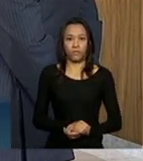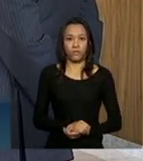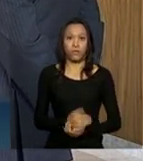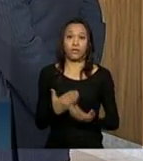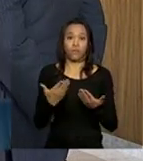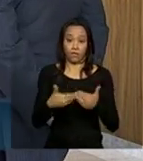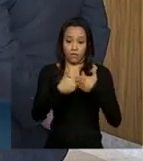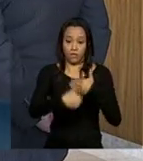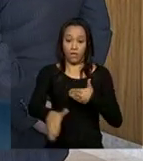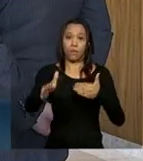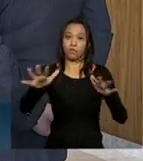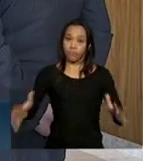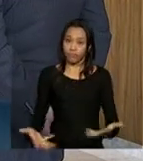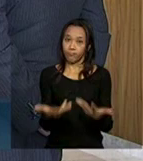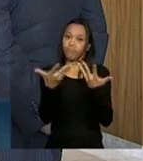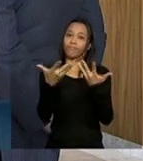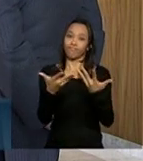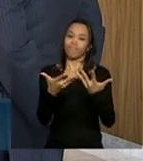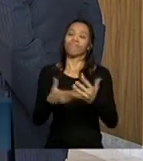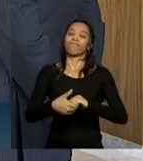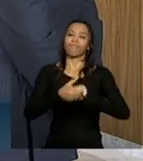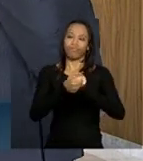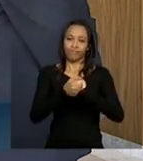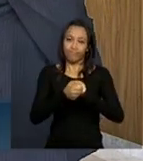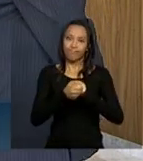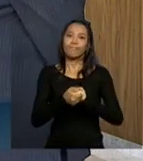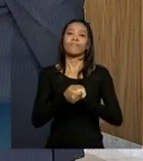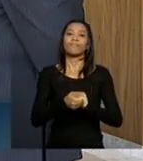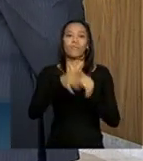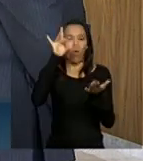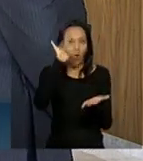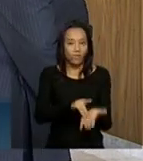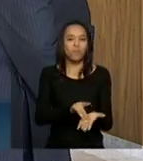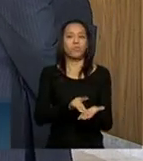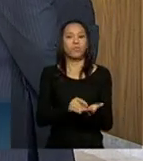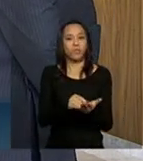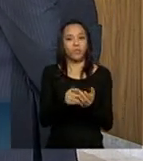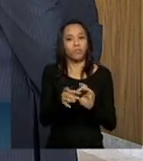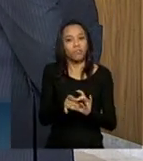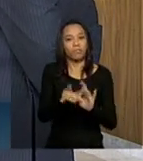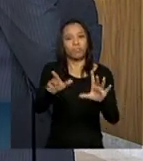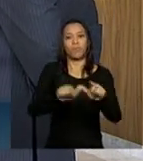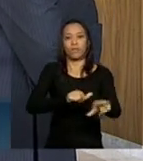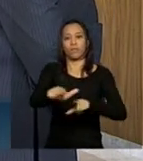nessa cerimônia estão sendo reconhecidos oficialmente pela presidenta Dilma Rousseff.